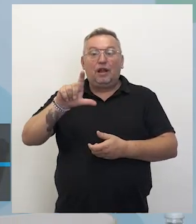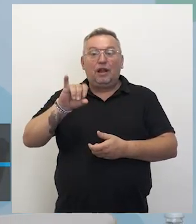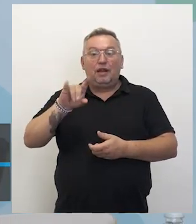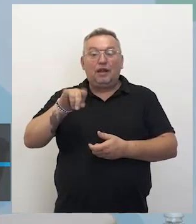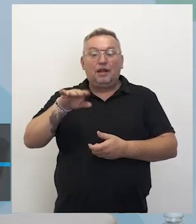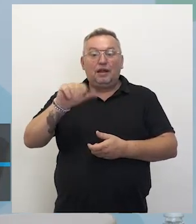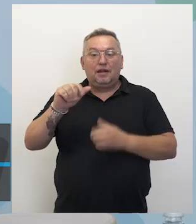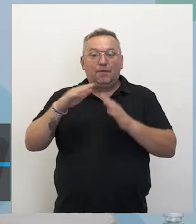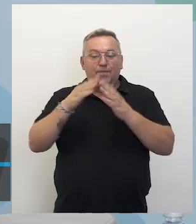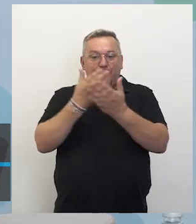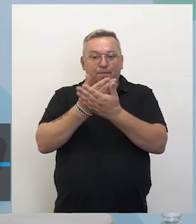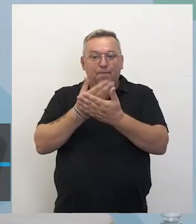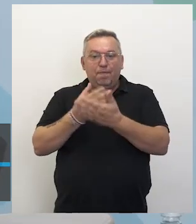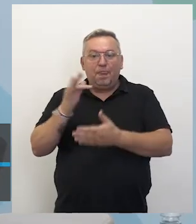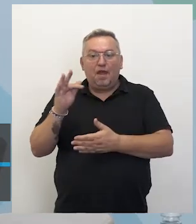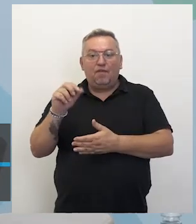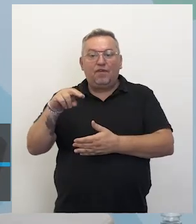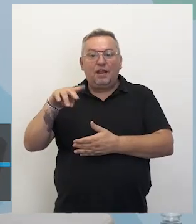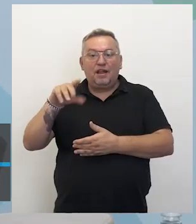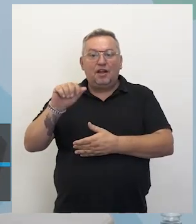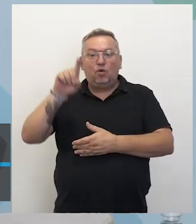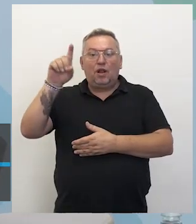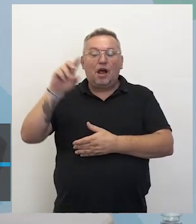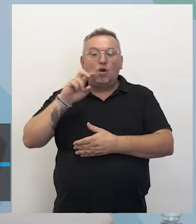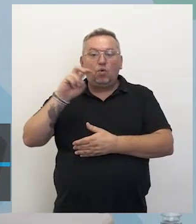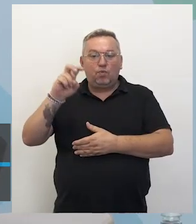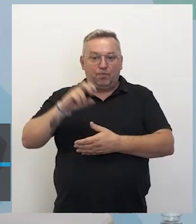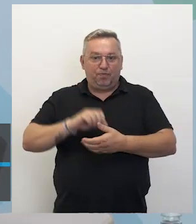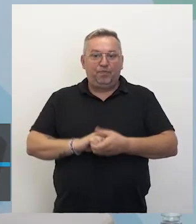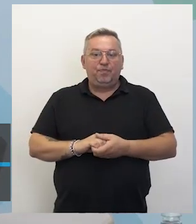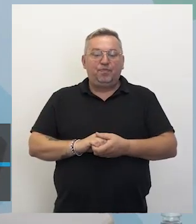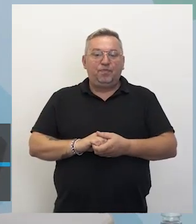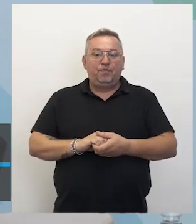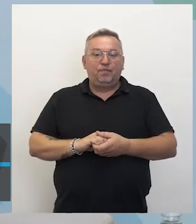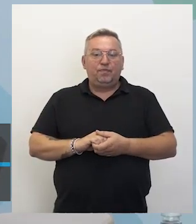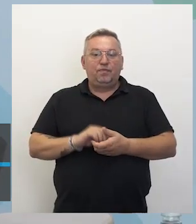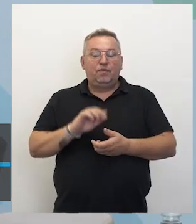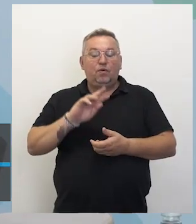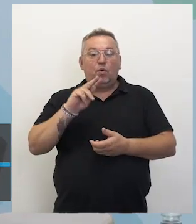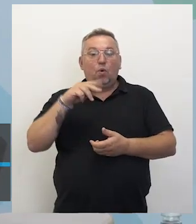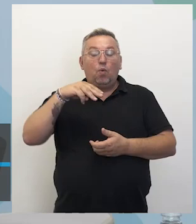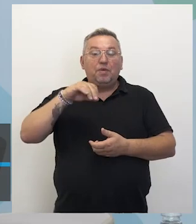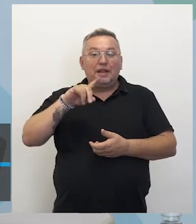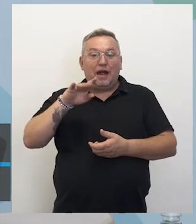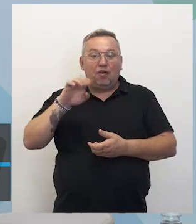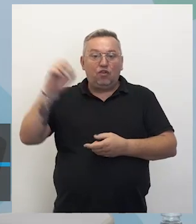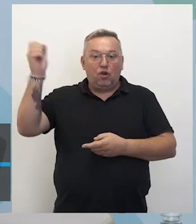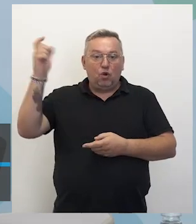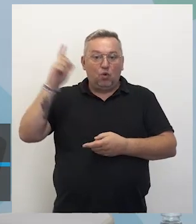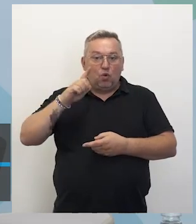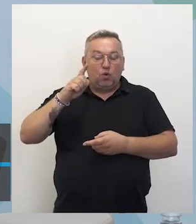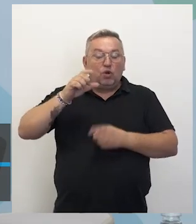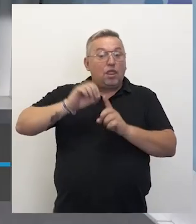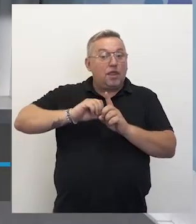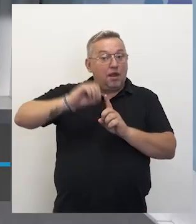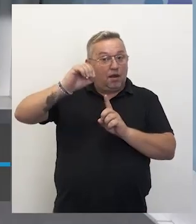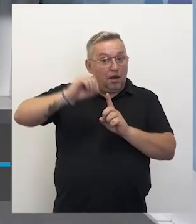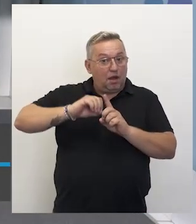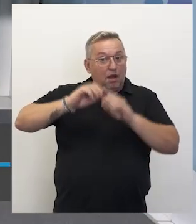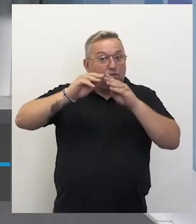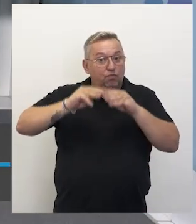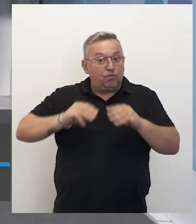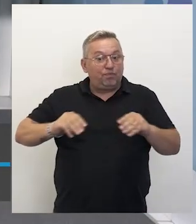PEI Fernando Nobre, lá de Cotia, olha só. Umidade, luz, temperatura e solo. Oba!